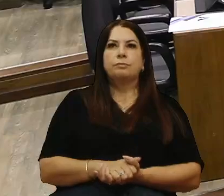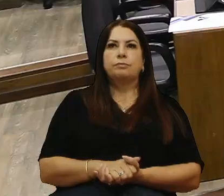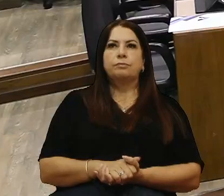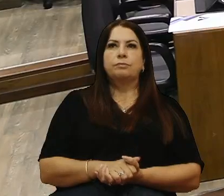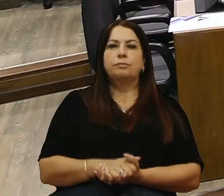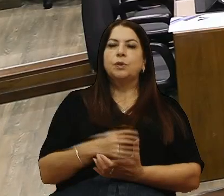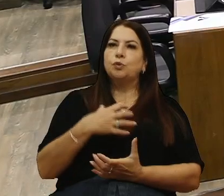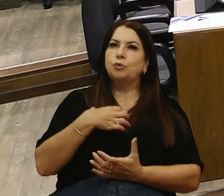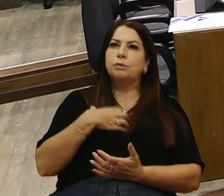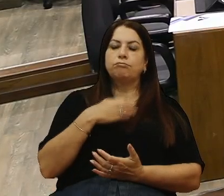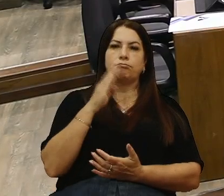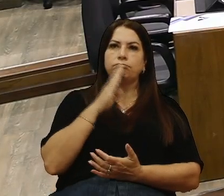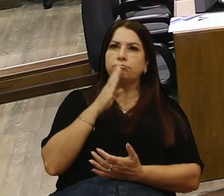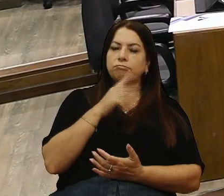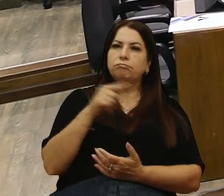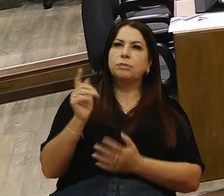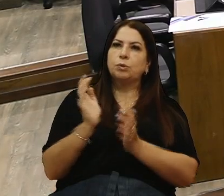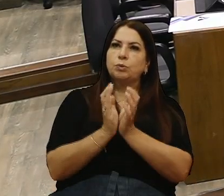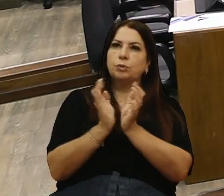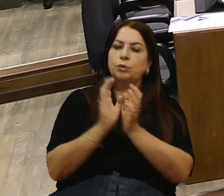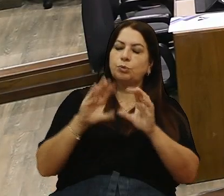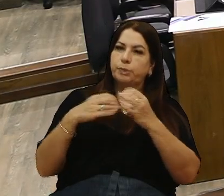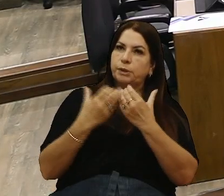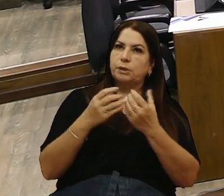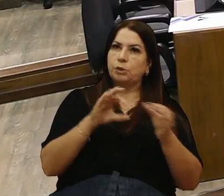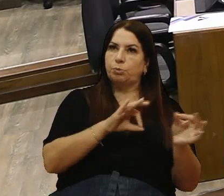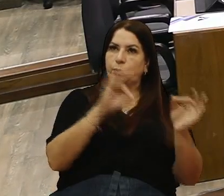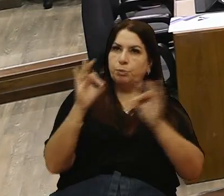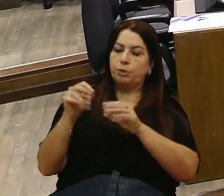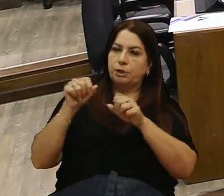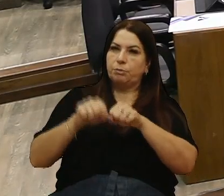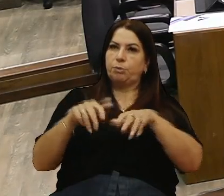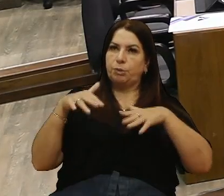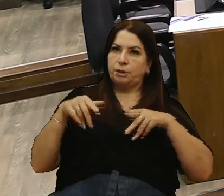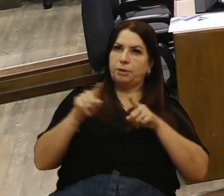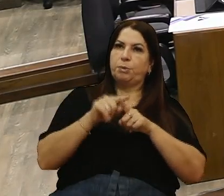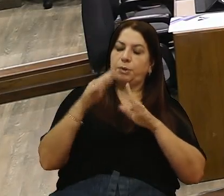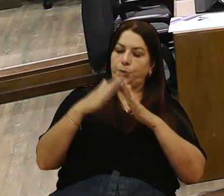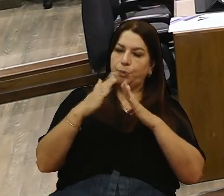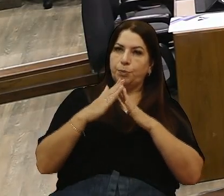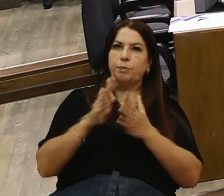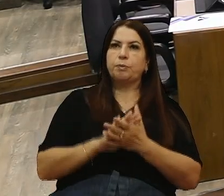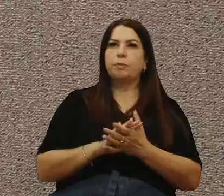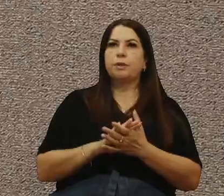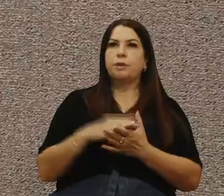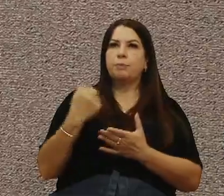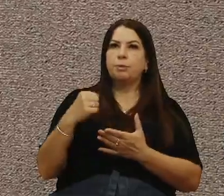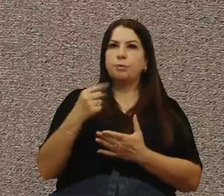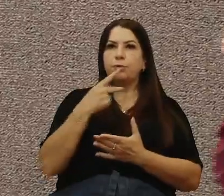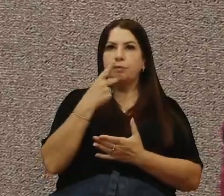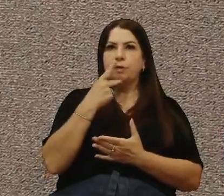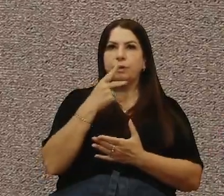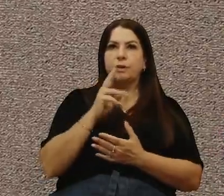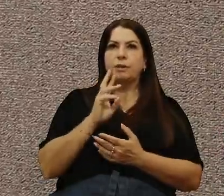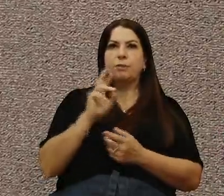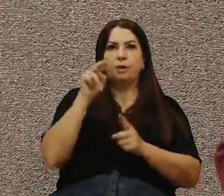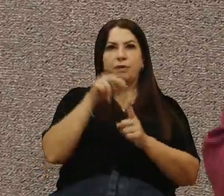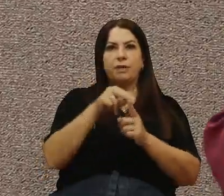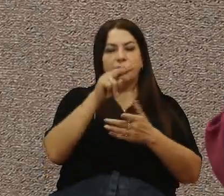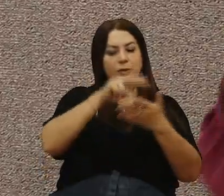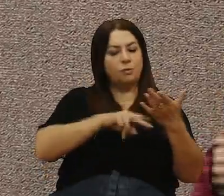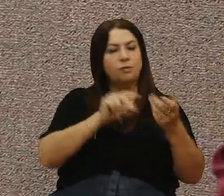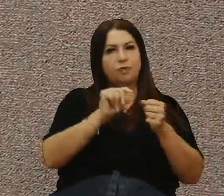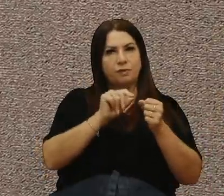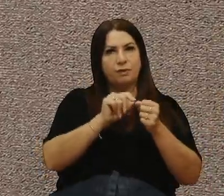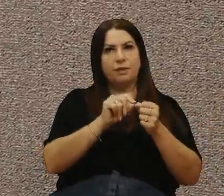Bom, de uma forma muito breve, colegas, comunidade, quem nos acompanha no plenário, acompanha de casa, eu preciso fazer uma referência, a leitura já foi